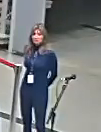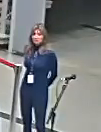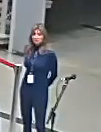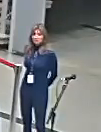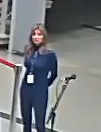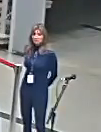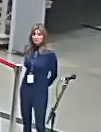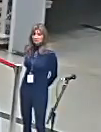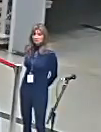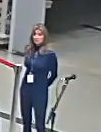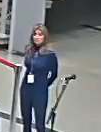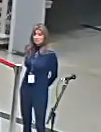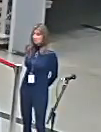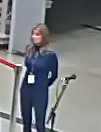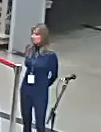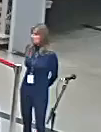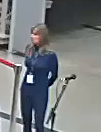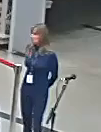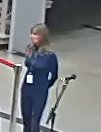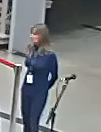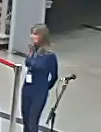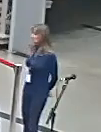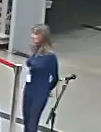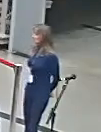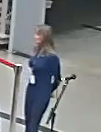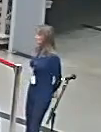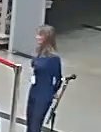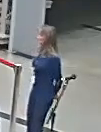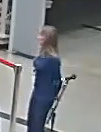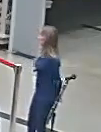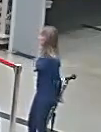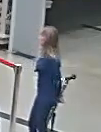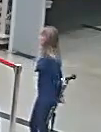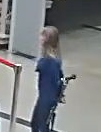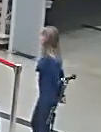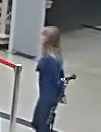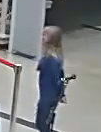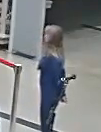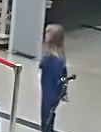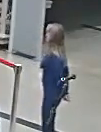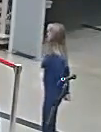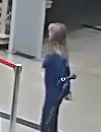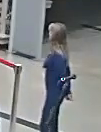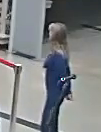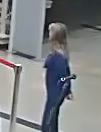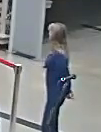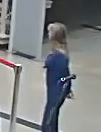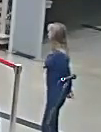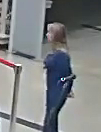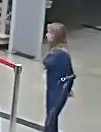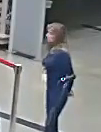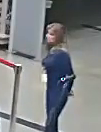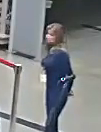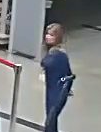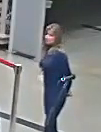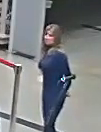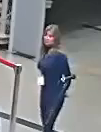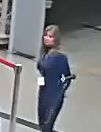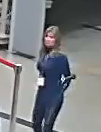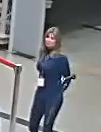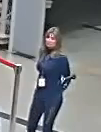de boa mas qualquer emoção que eu sinto as minhas pernas endurecem